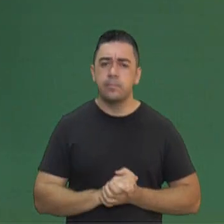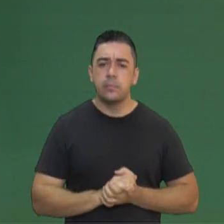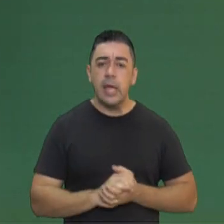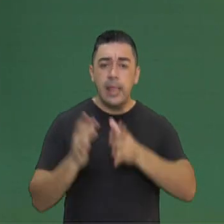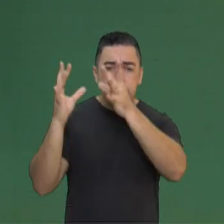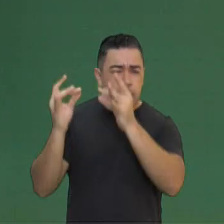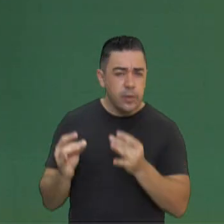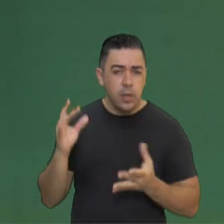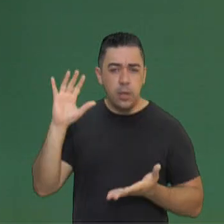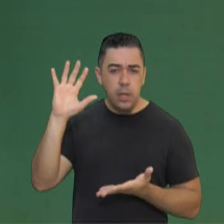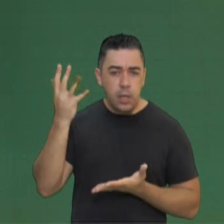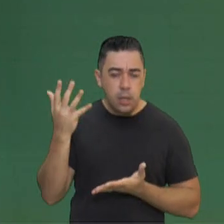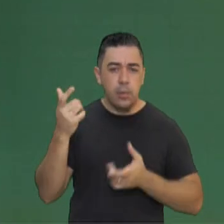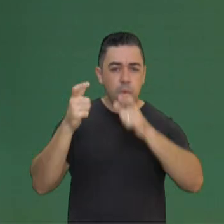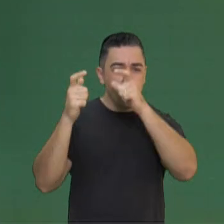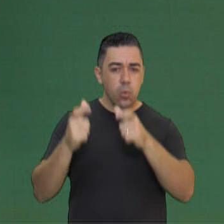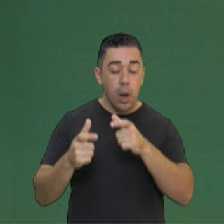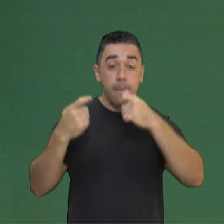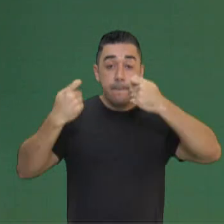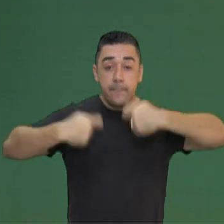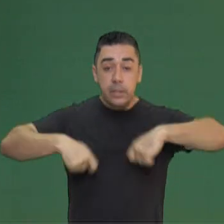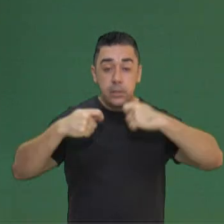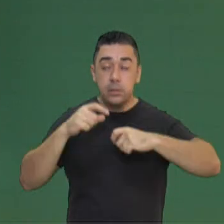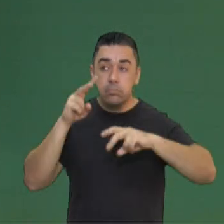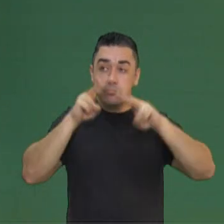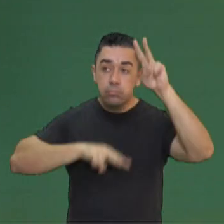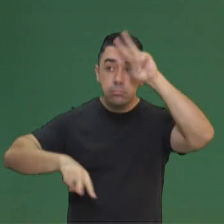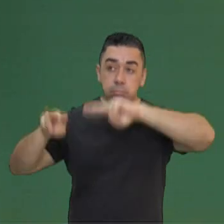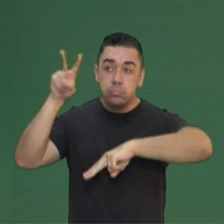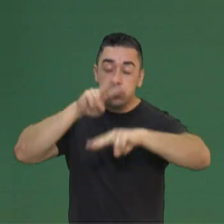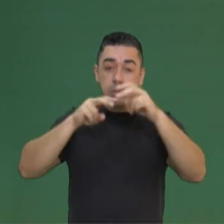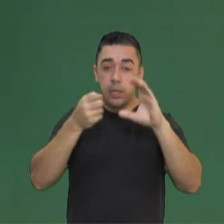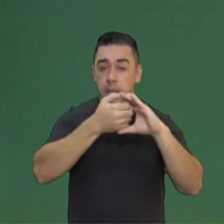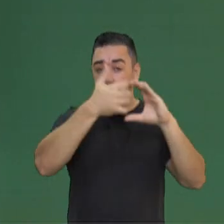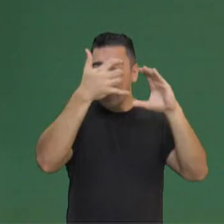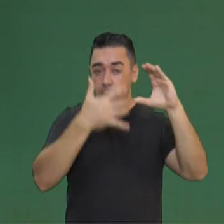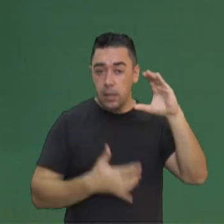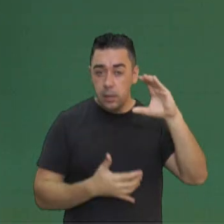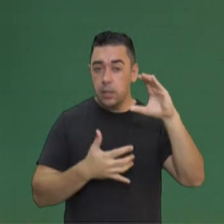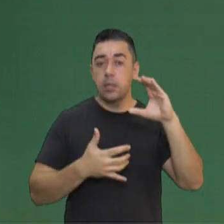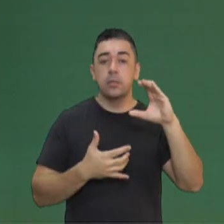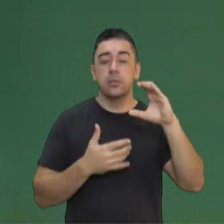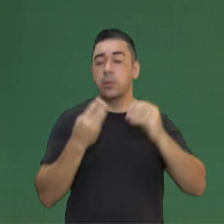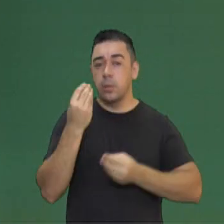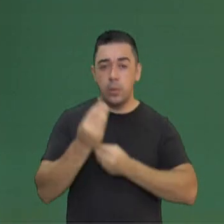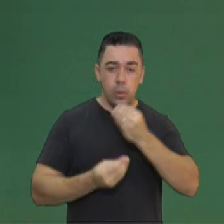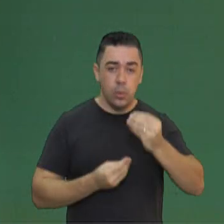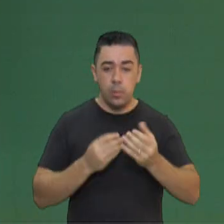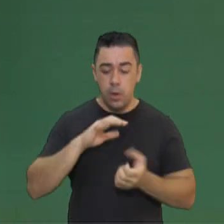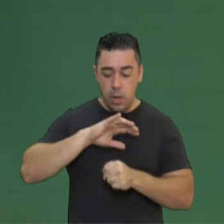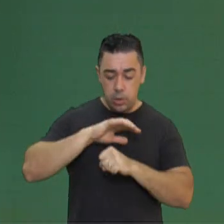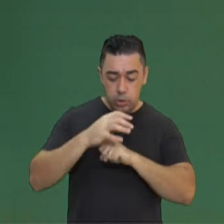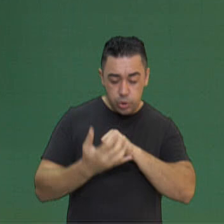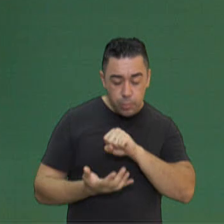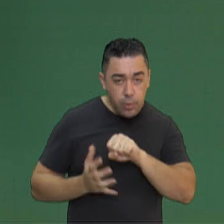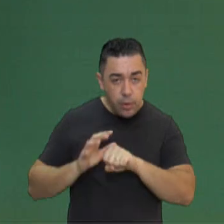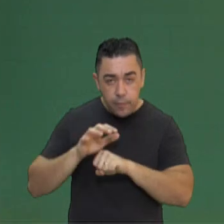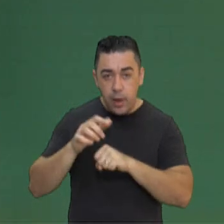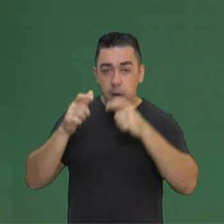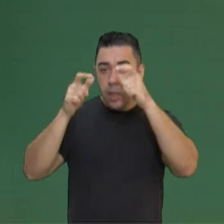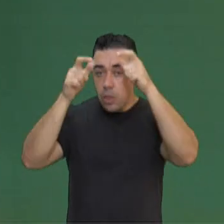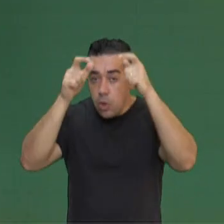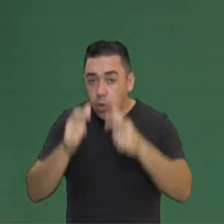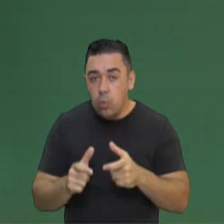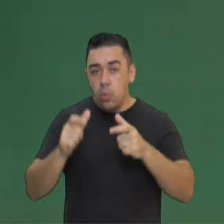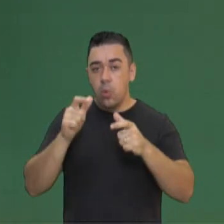de uma região, é necessária a observação das características das condições atmosféricas deste lugar